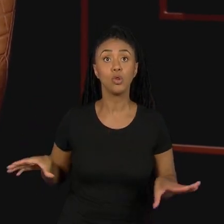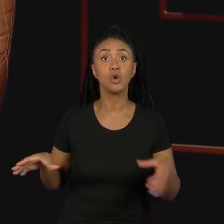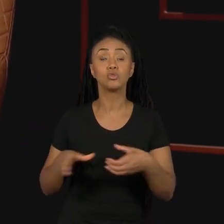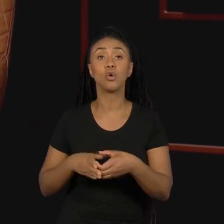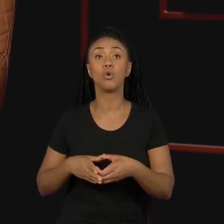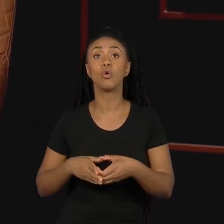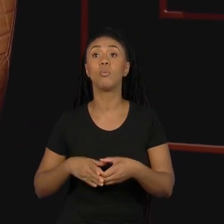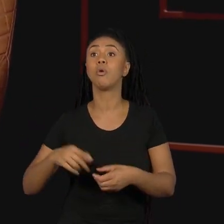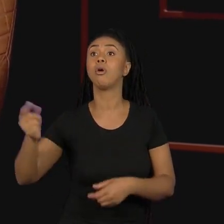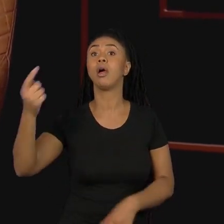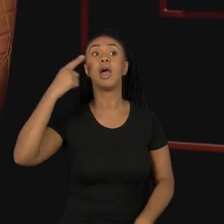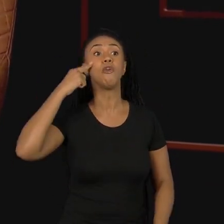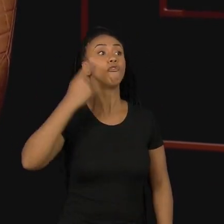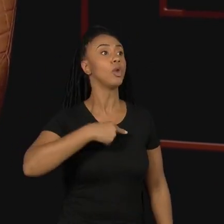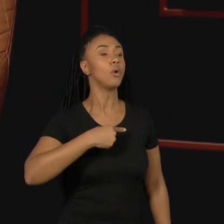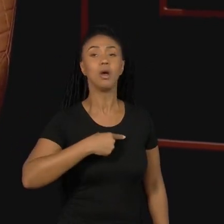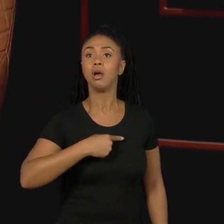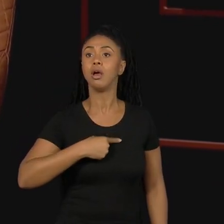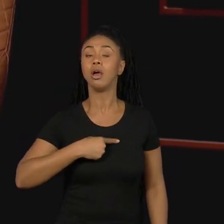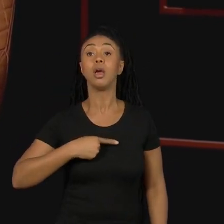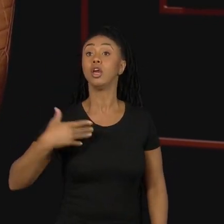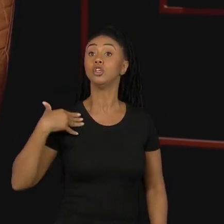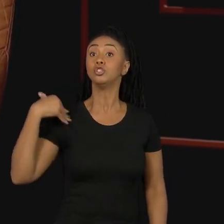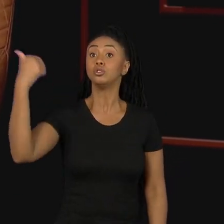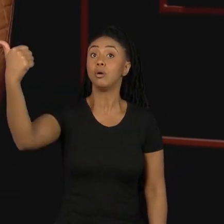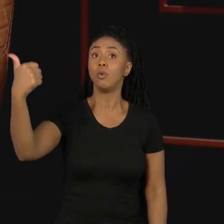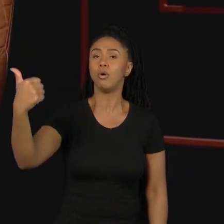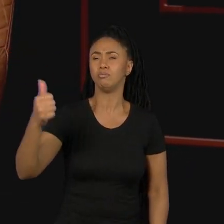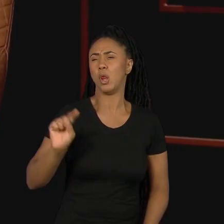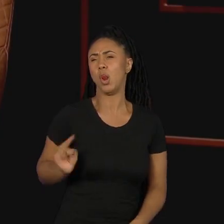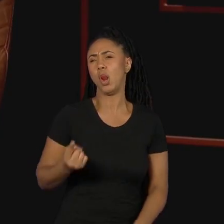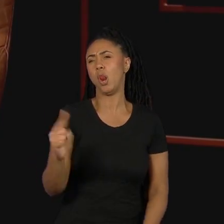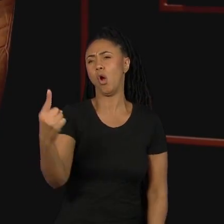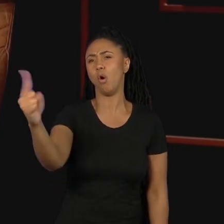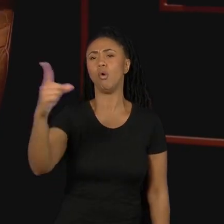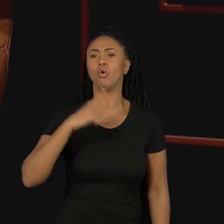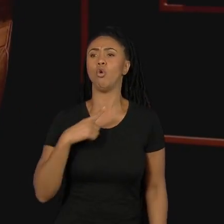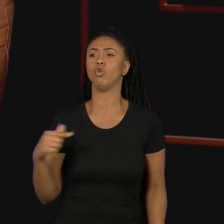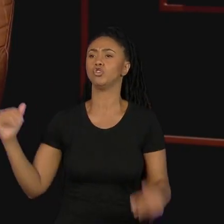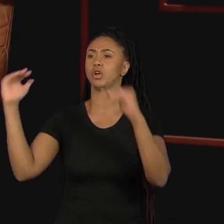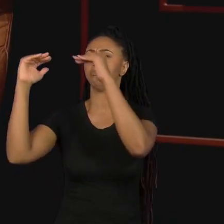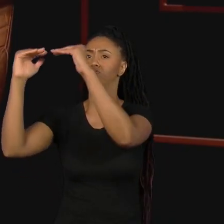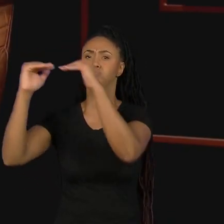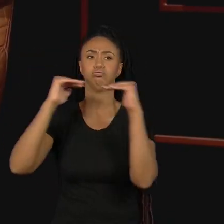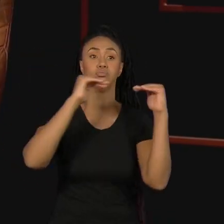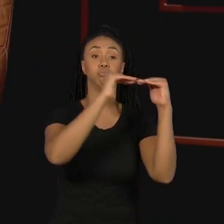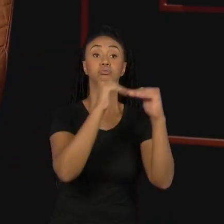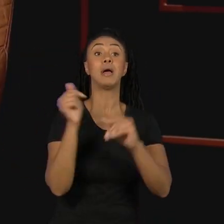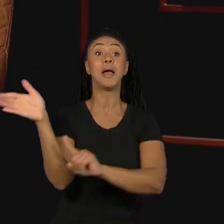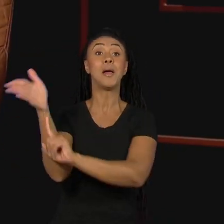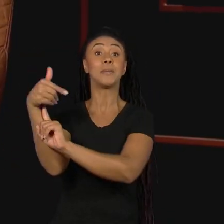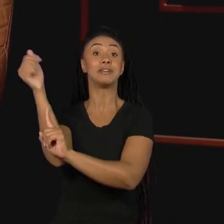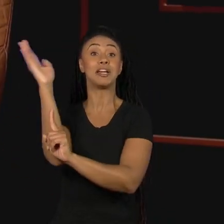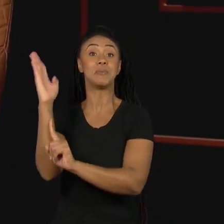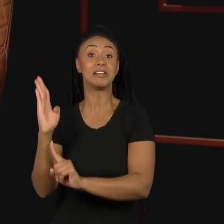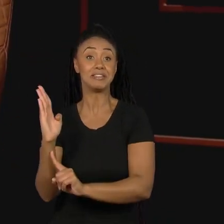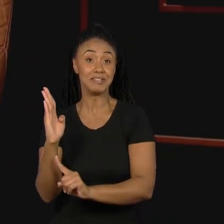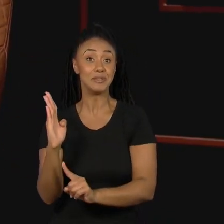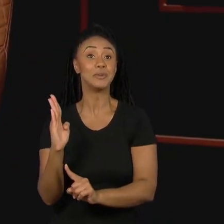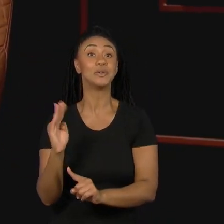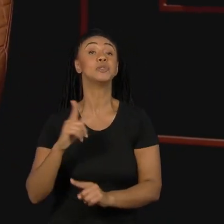cadê o pessoal? Falei, vem comigo. Super longe, tinha 2 tendas com uma bandeira brasileira e uma turminha